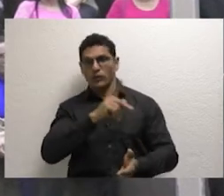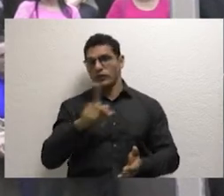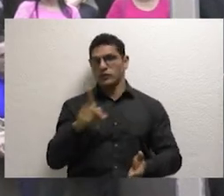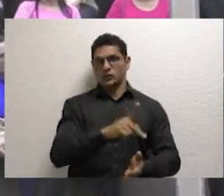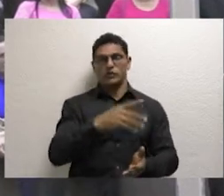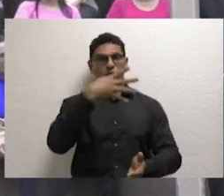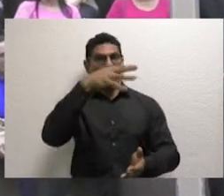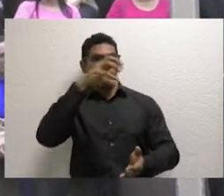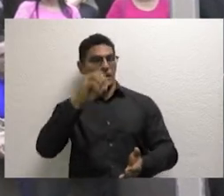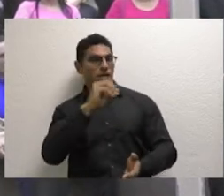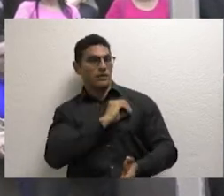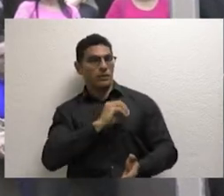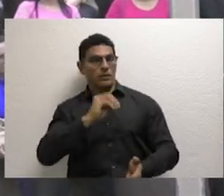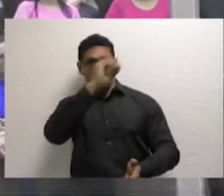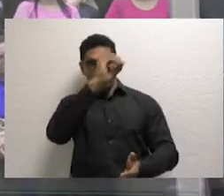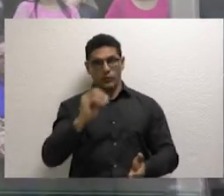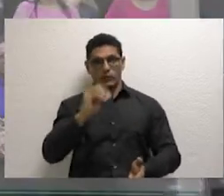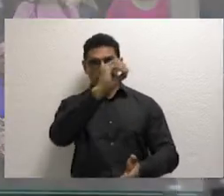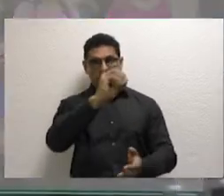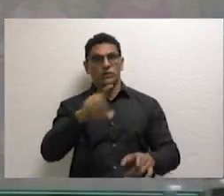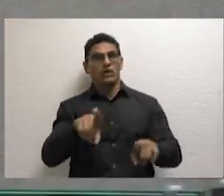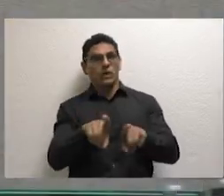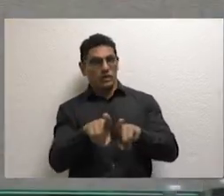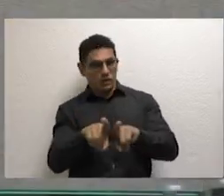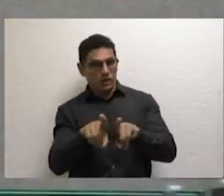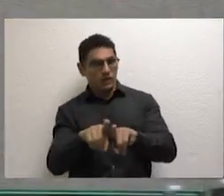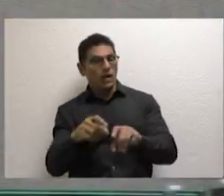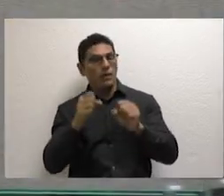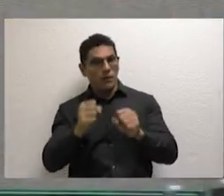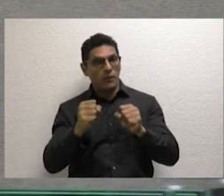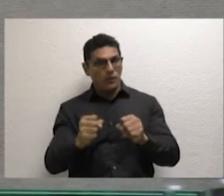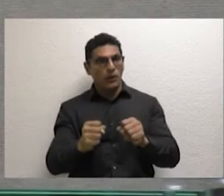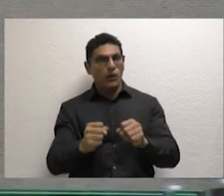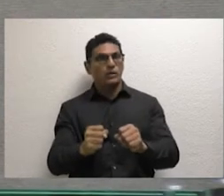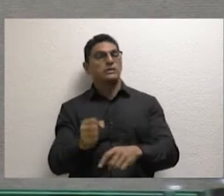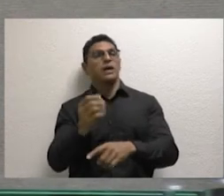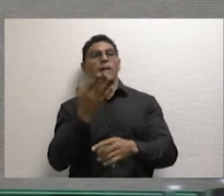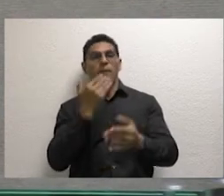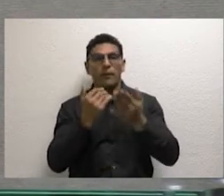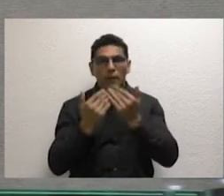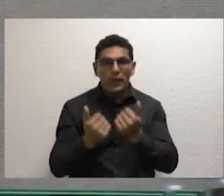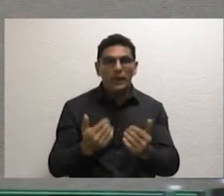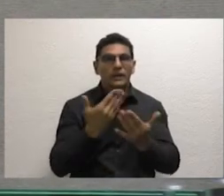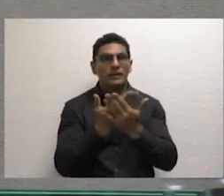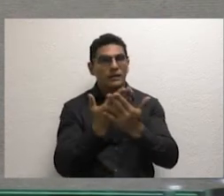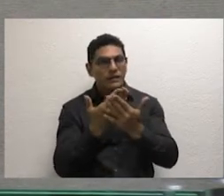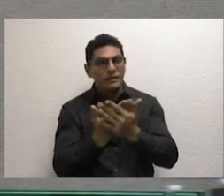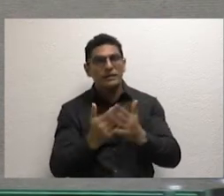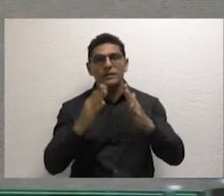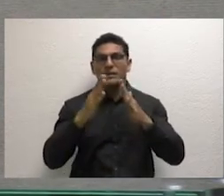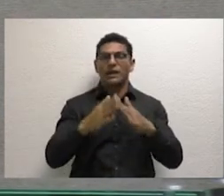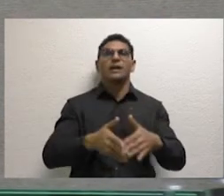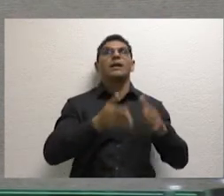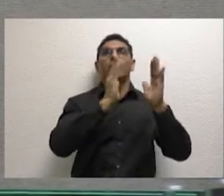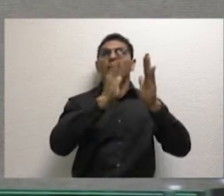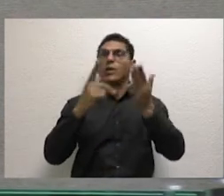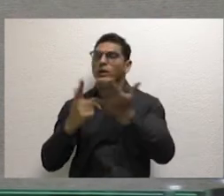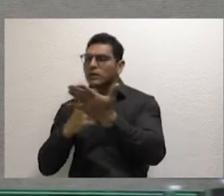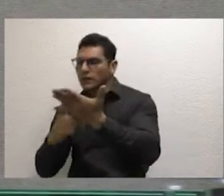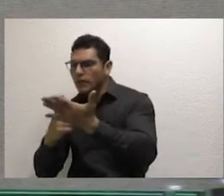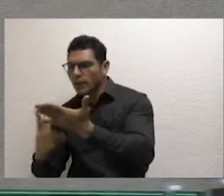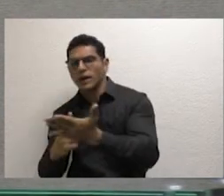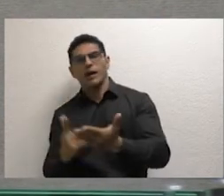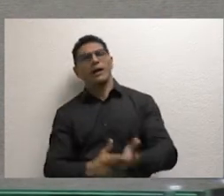que desses 40% também tenha uma sobra para que eles também tenham acesso ao abono o bibliotecário a